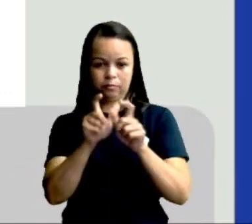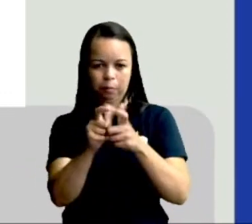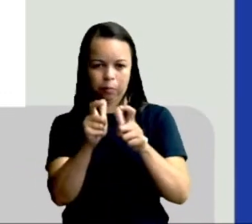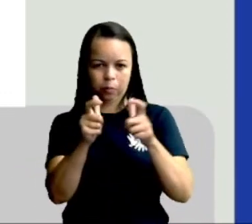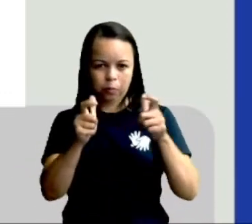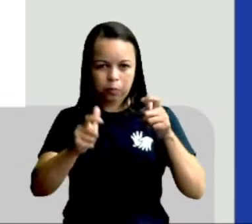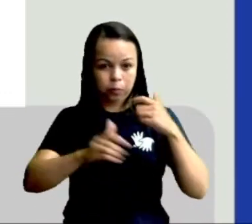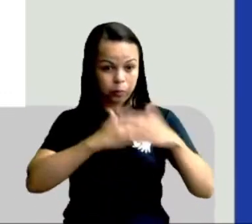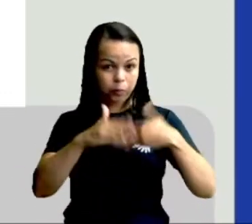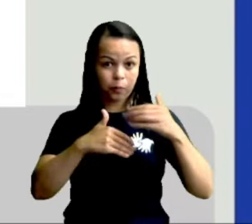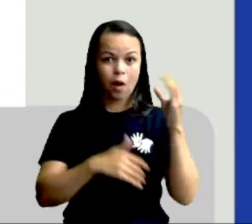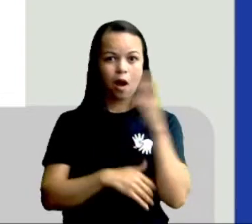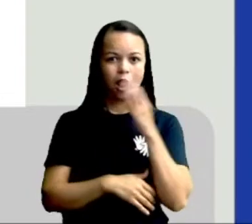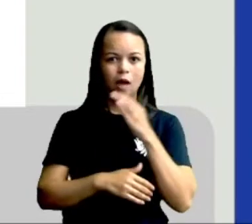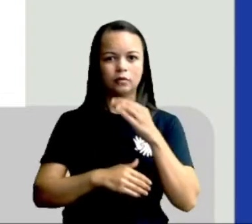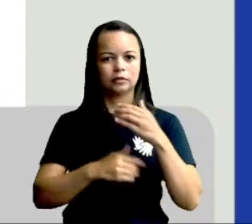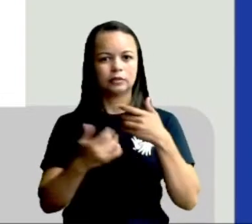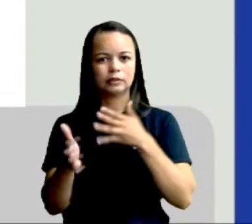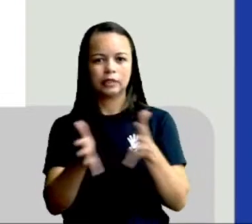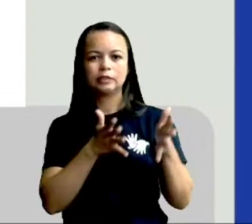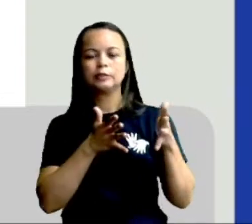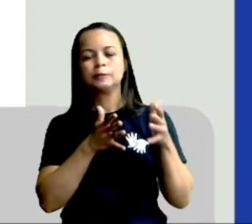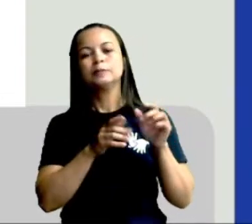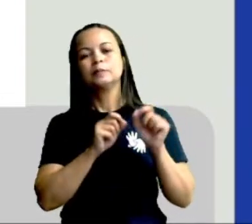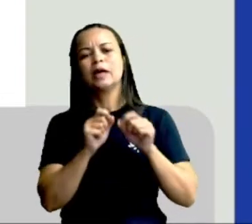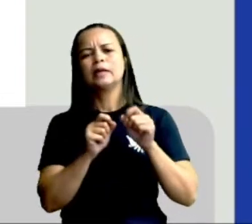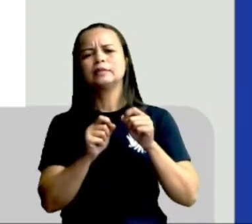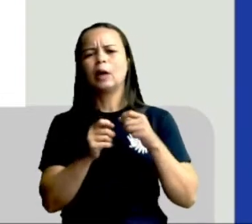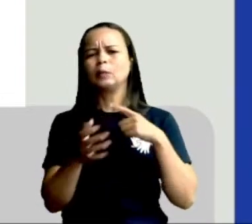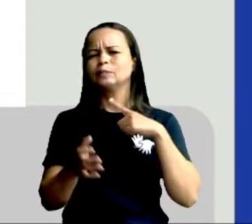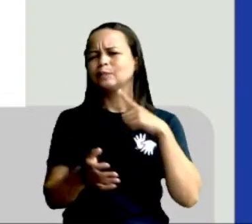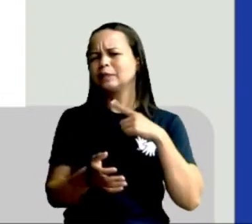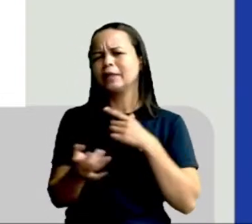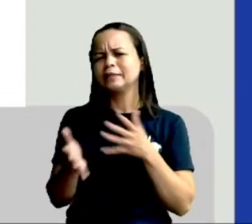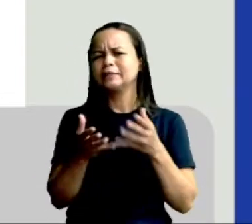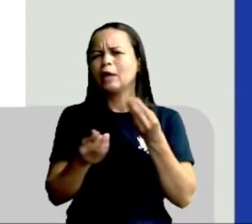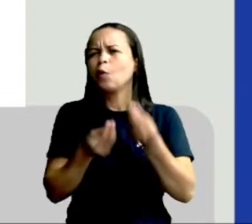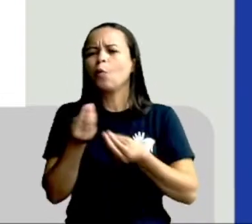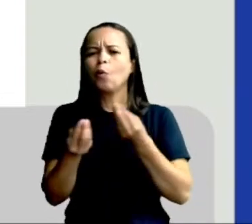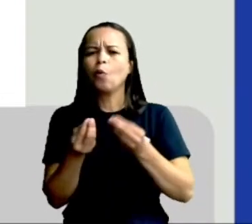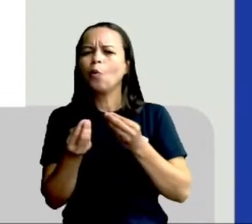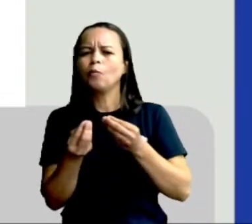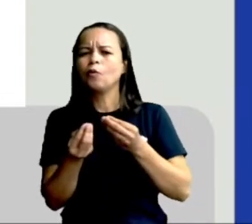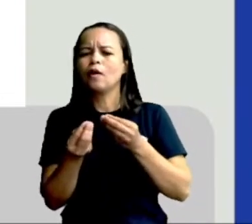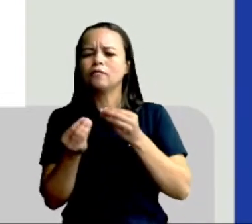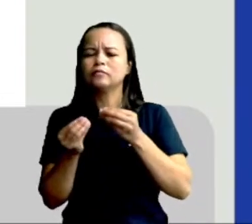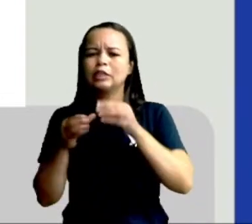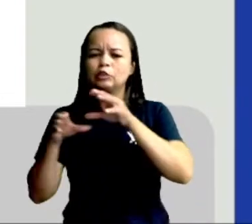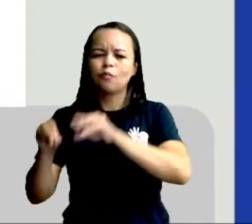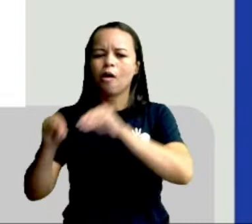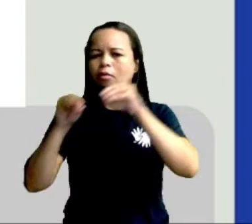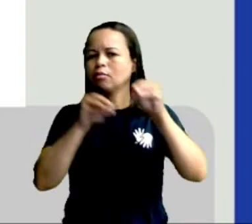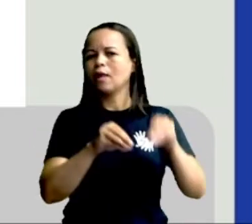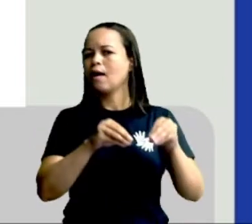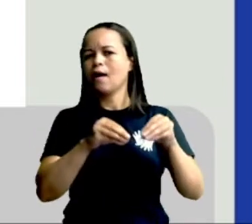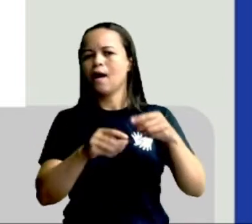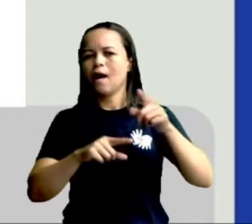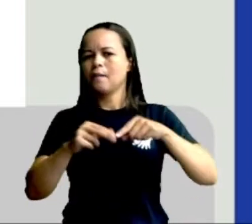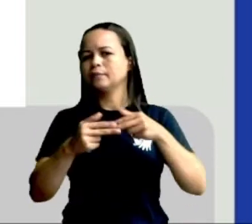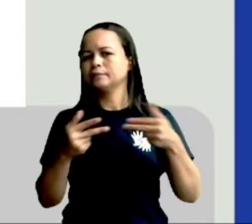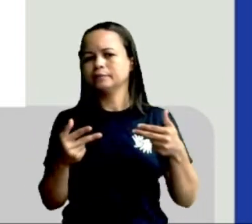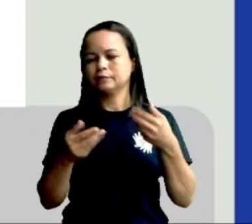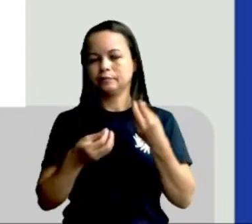crescendo, produzindo muito para lá e para cá, teve que se ter um meio de onde levar aquela mercadoria.